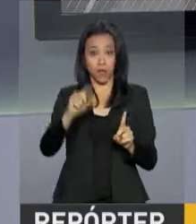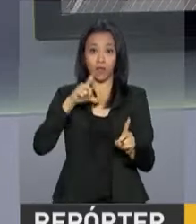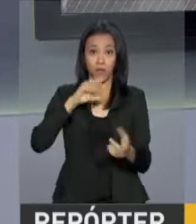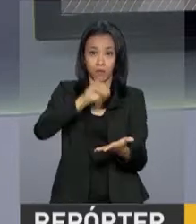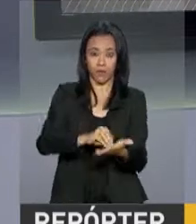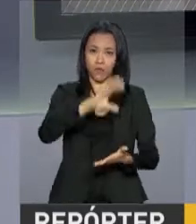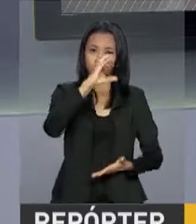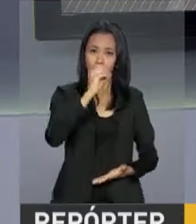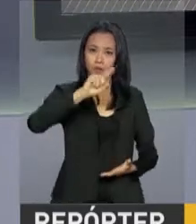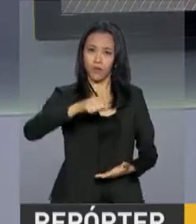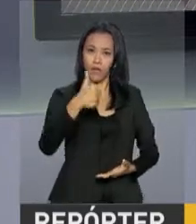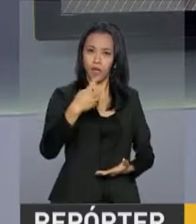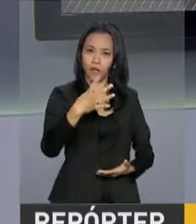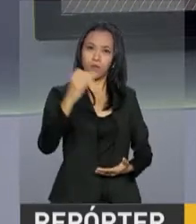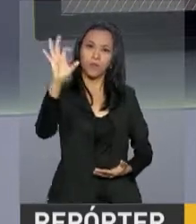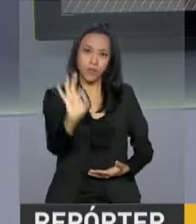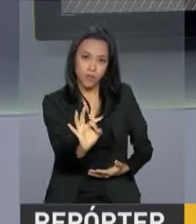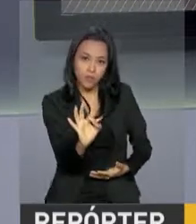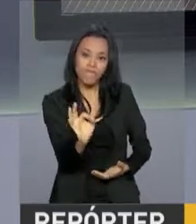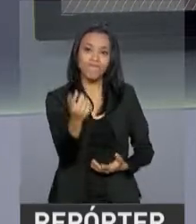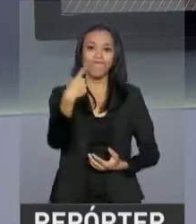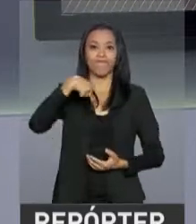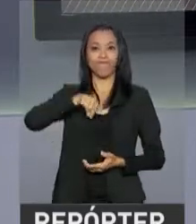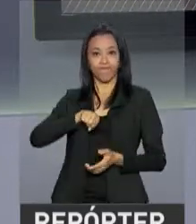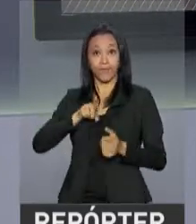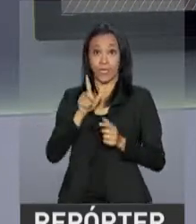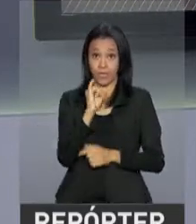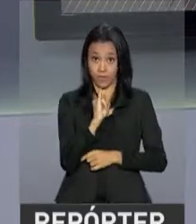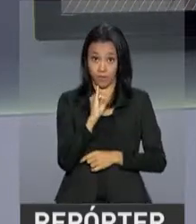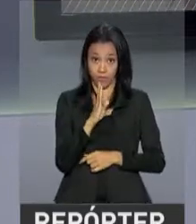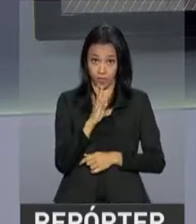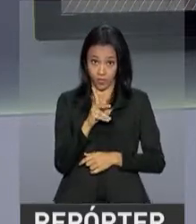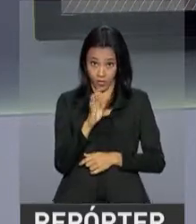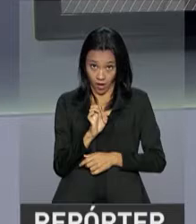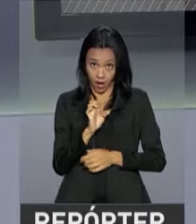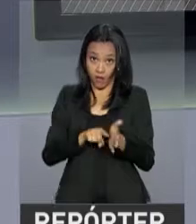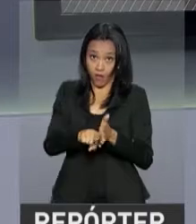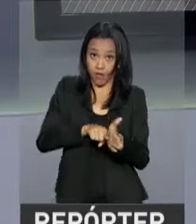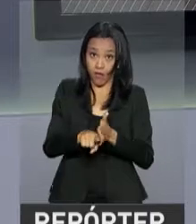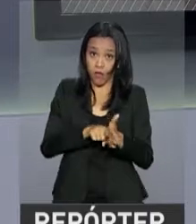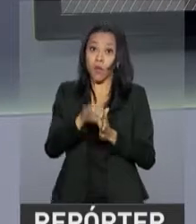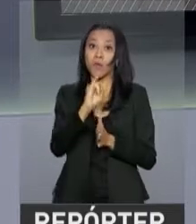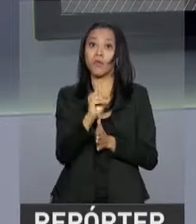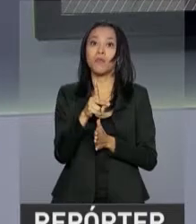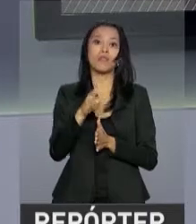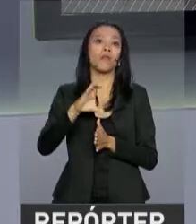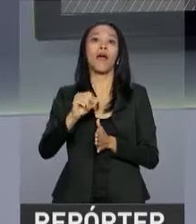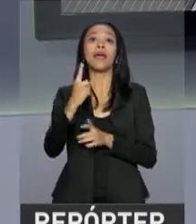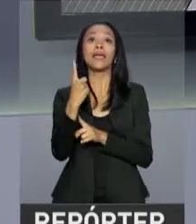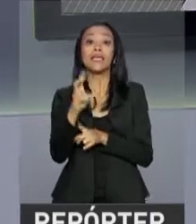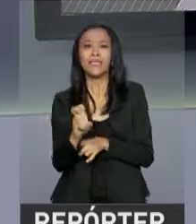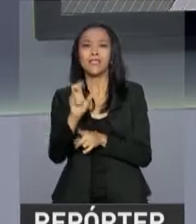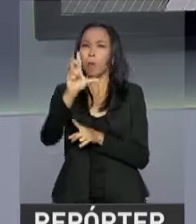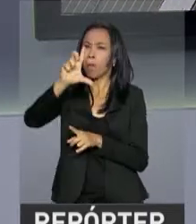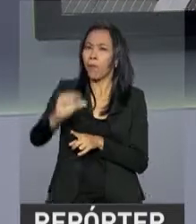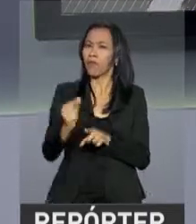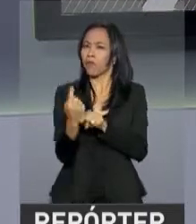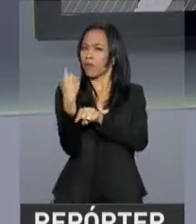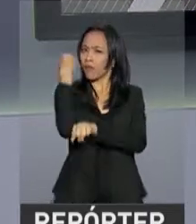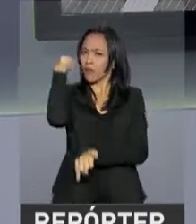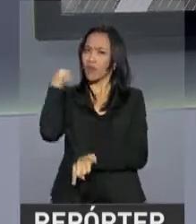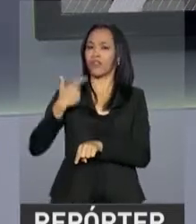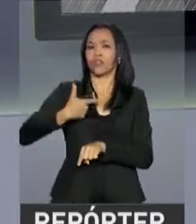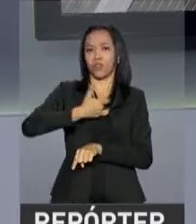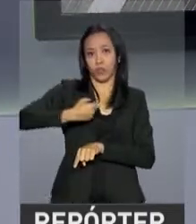0,14 por cento de acordo com o ibge o ipca-15 é o menor para um mês de maio desde o ano 2000 os